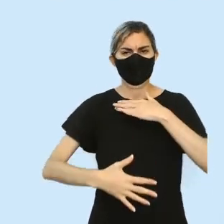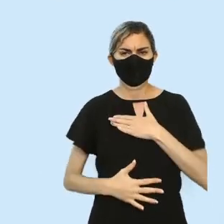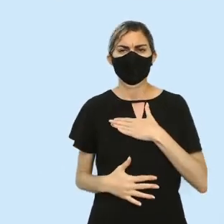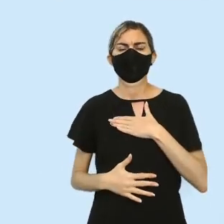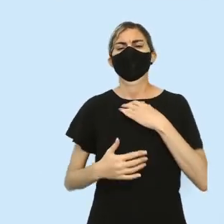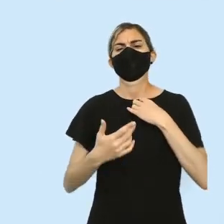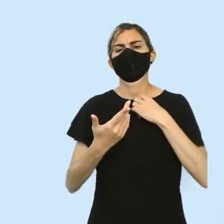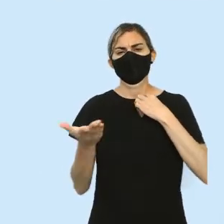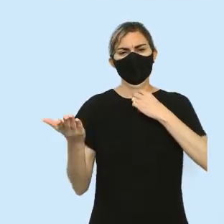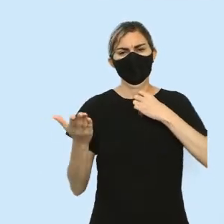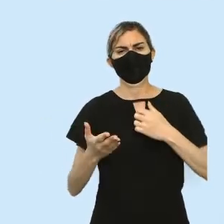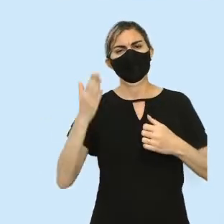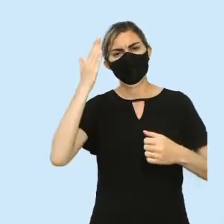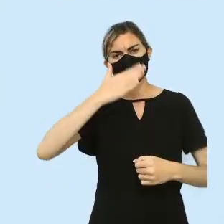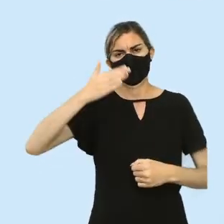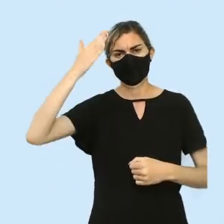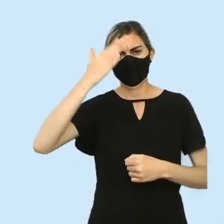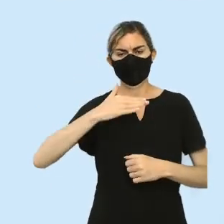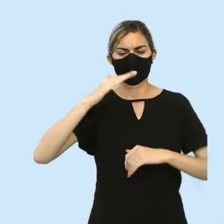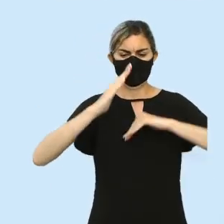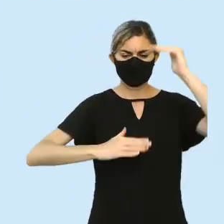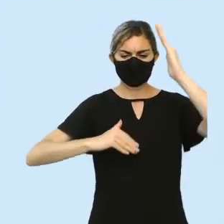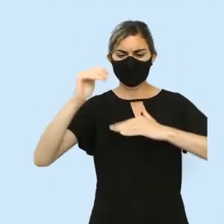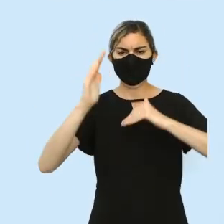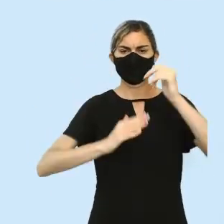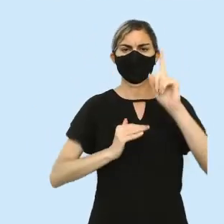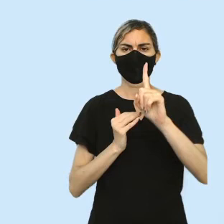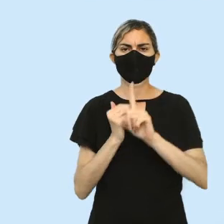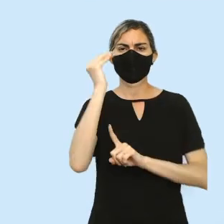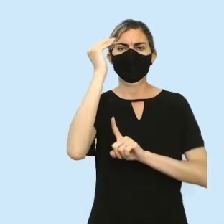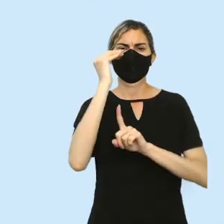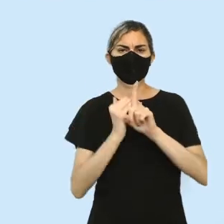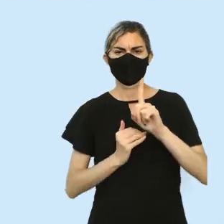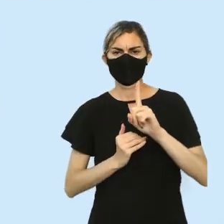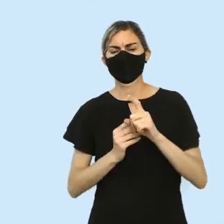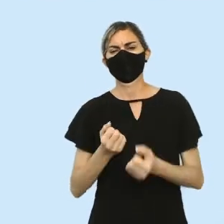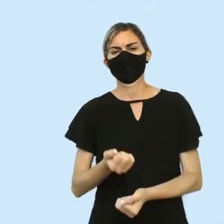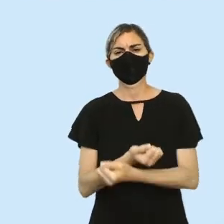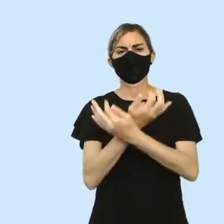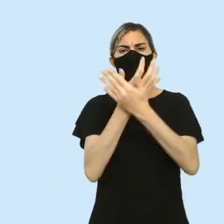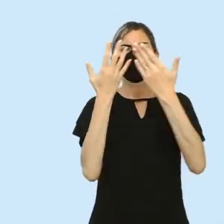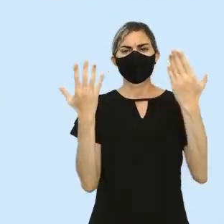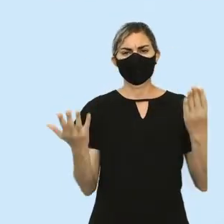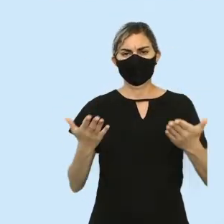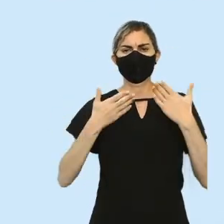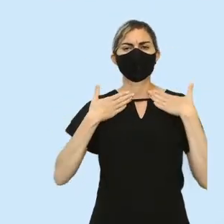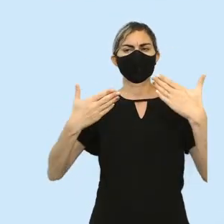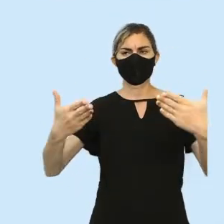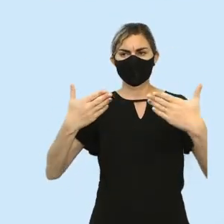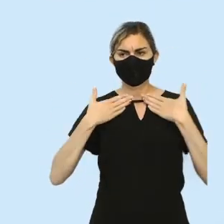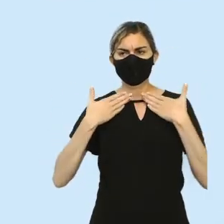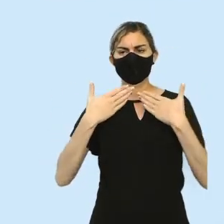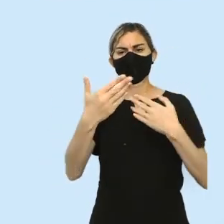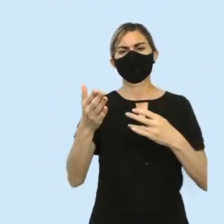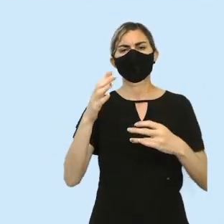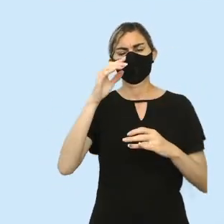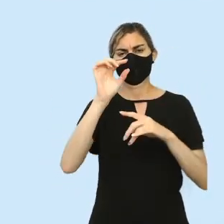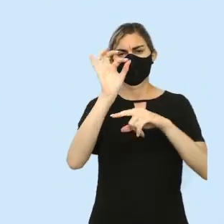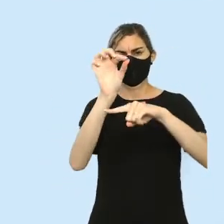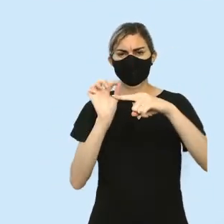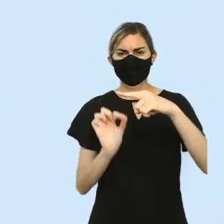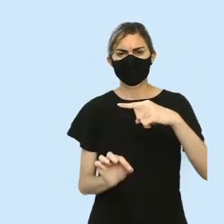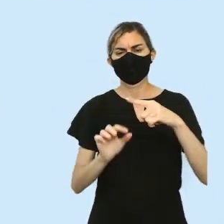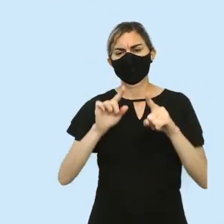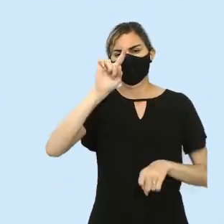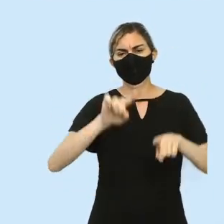corpo. Entende-se como capacidade térmica a quantidade de calor dividida